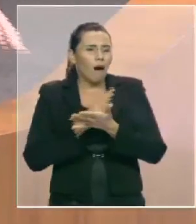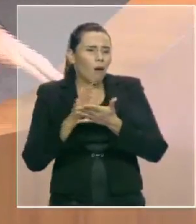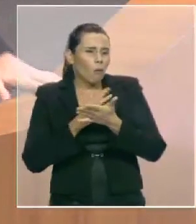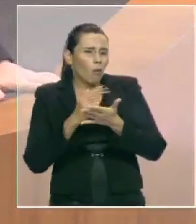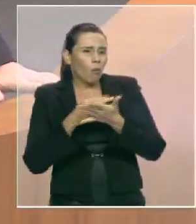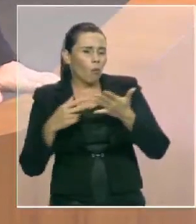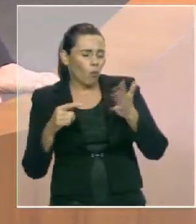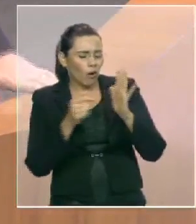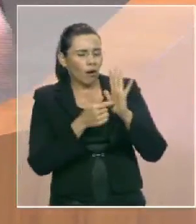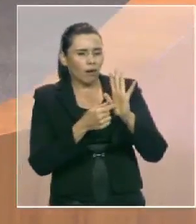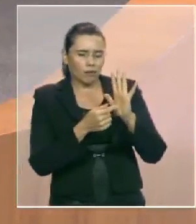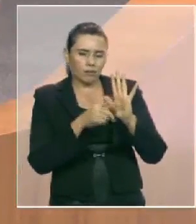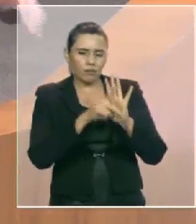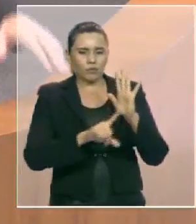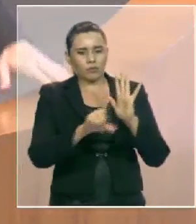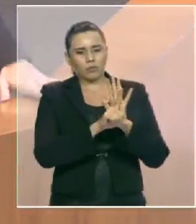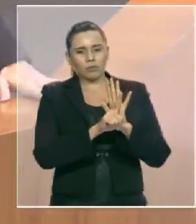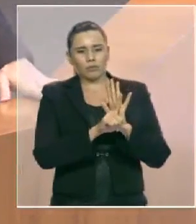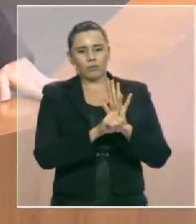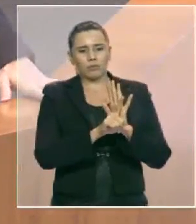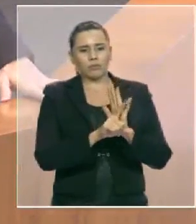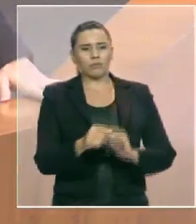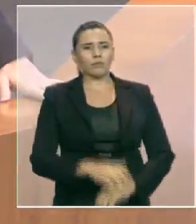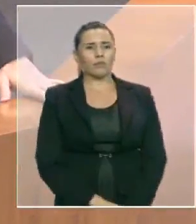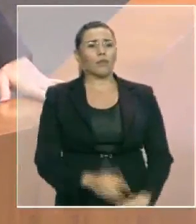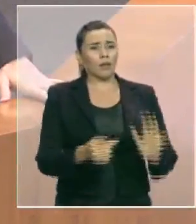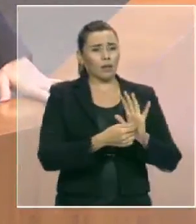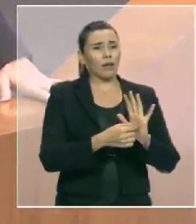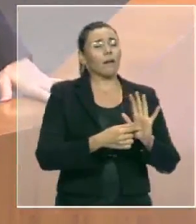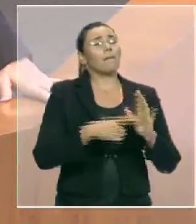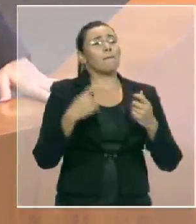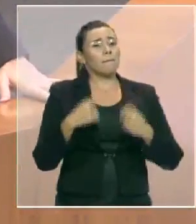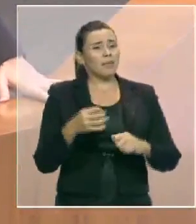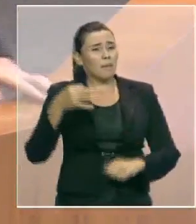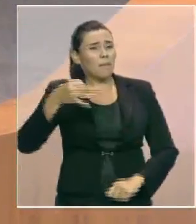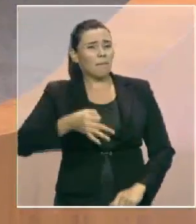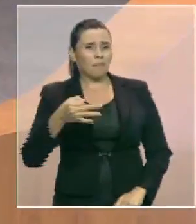factível e não uma peça de ficção como hoje ele está. Muito obrigado.